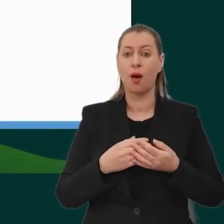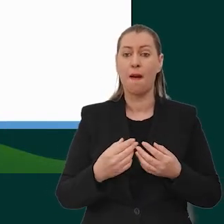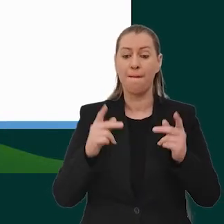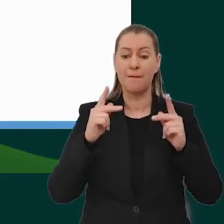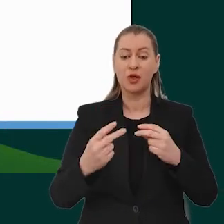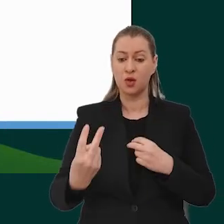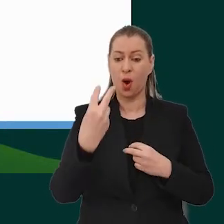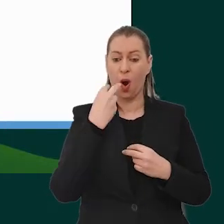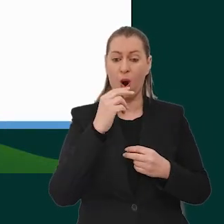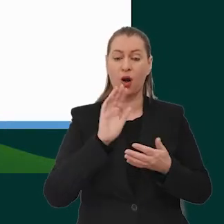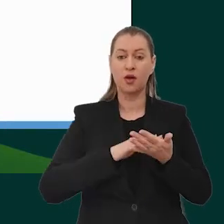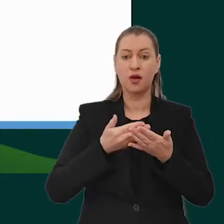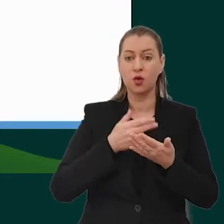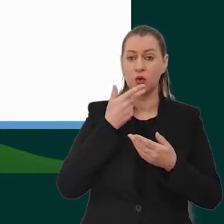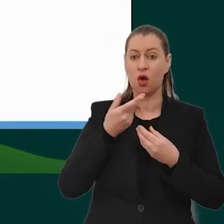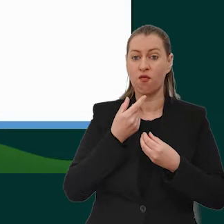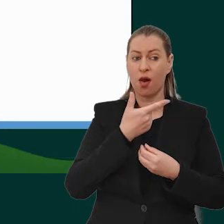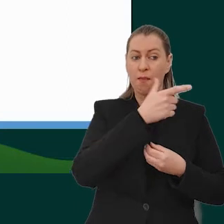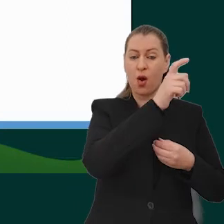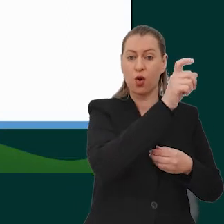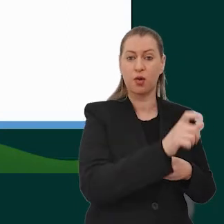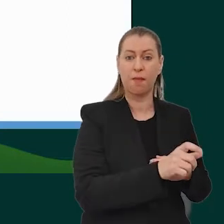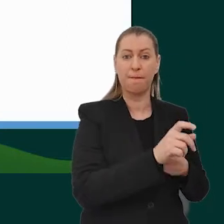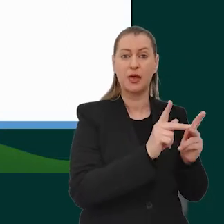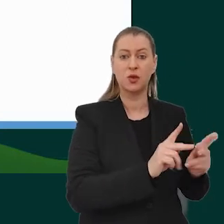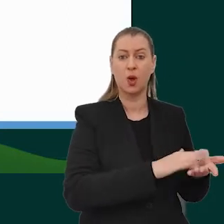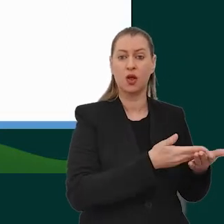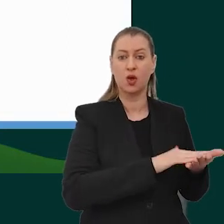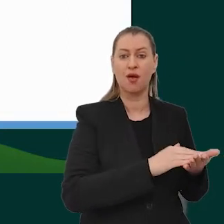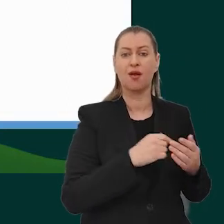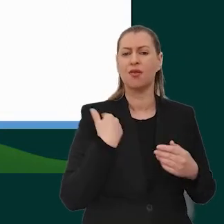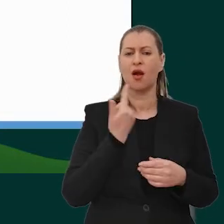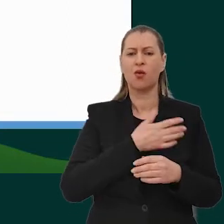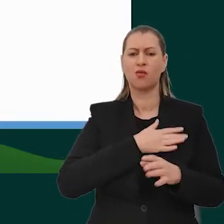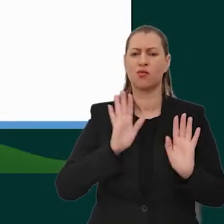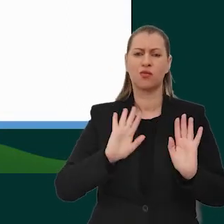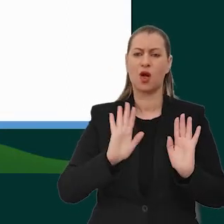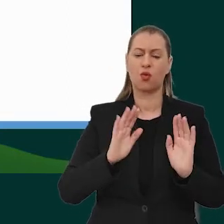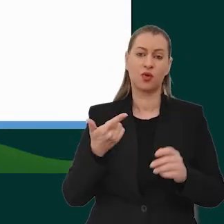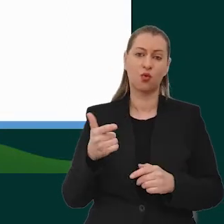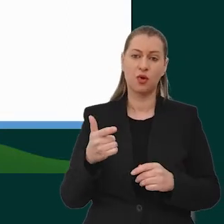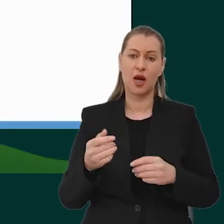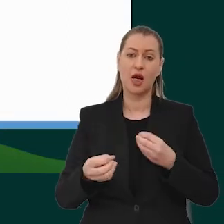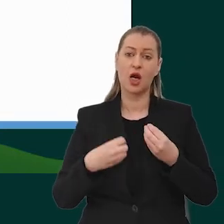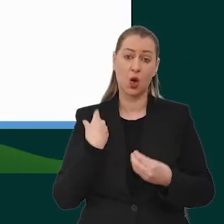mim e traduzindo o que eu falo para outra pessoa. Nós nos comunicamos com linguagem natural